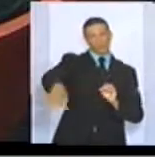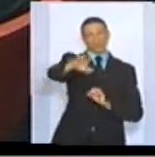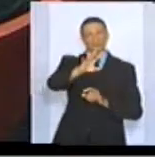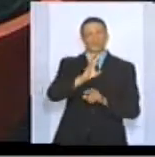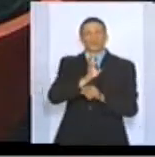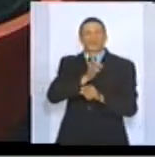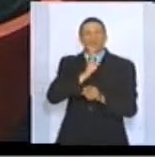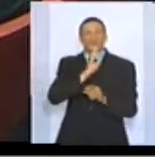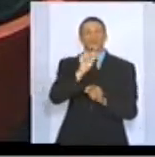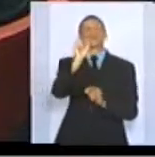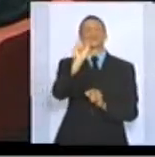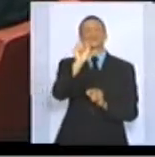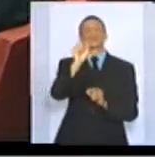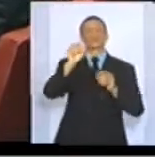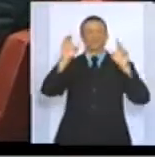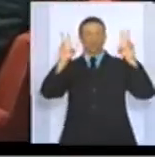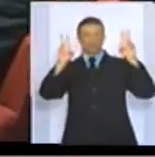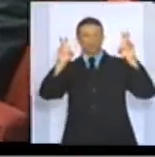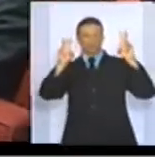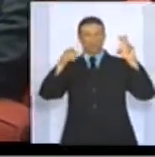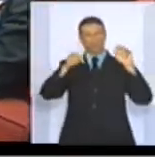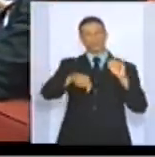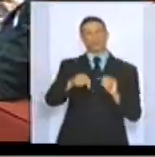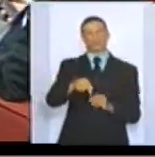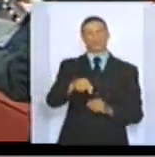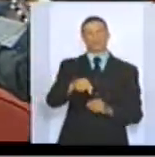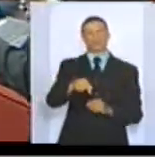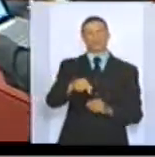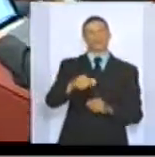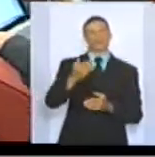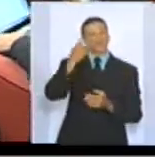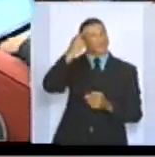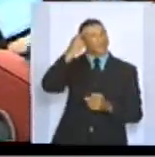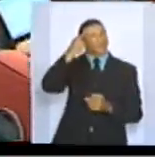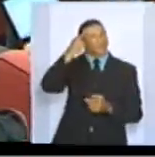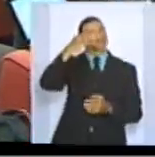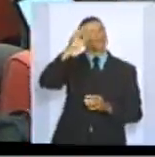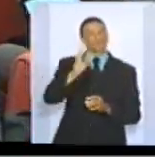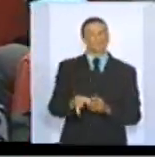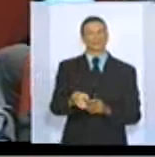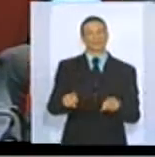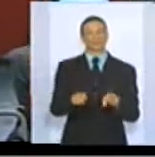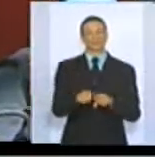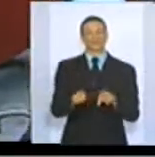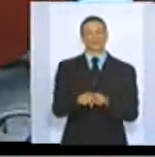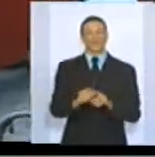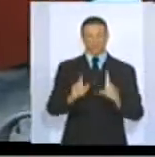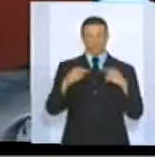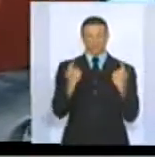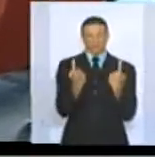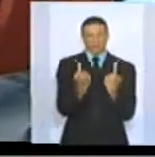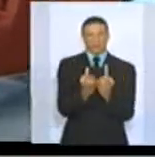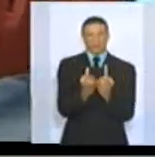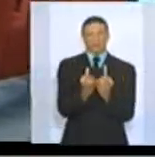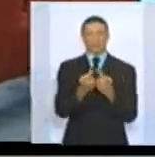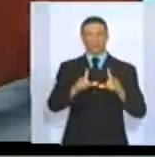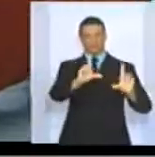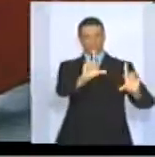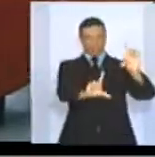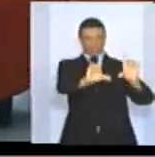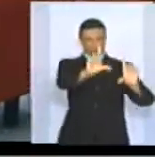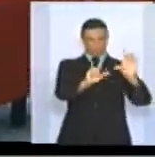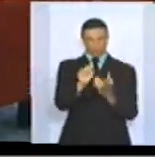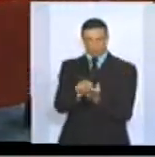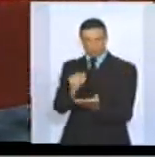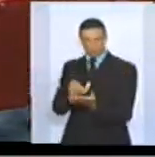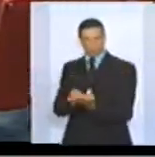jurídico, que é o nosso dever de ofício tê-lo em mente. Então, essa audiência da TV por assinatura,